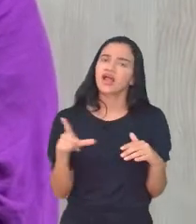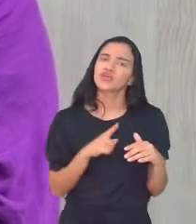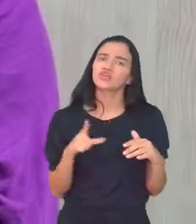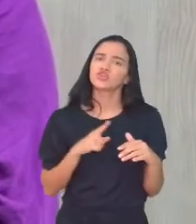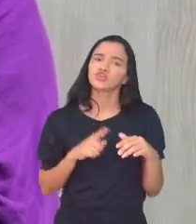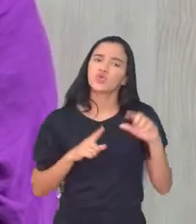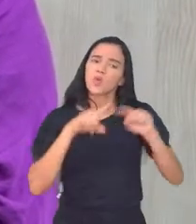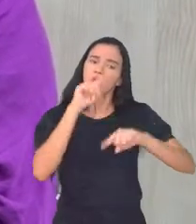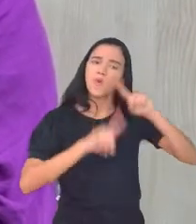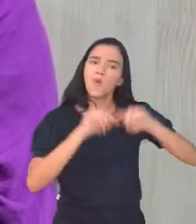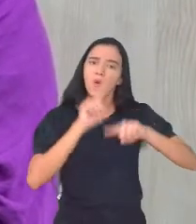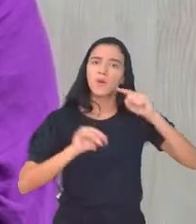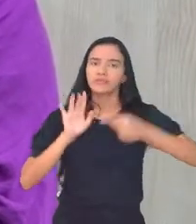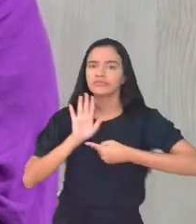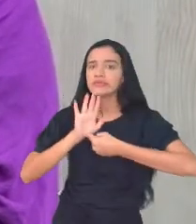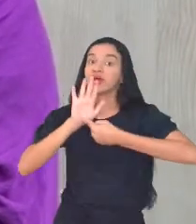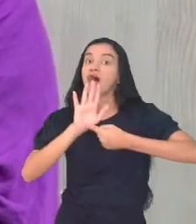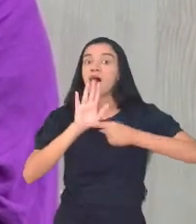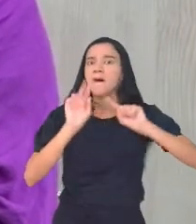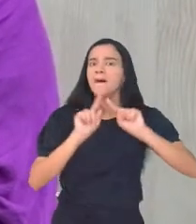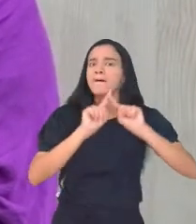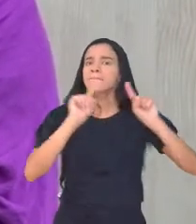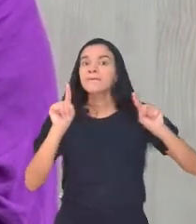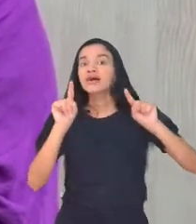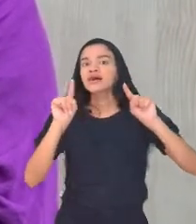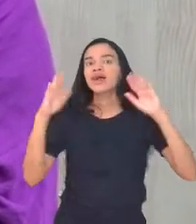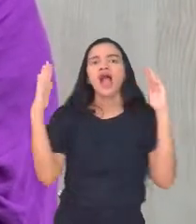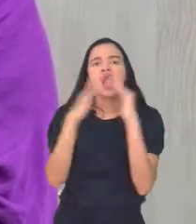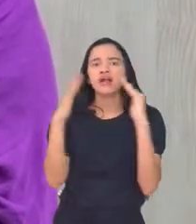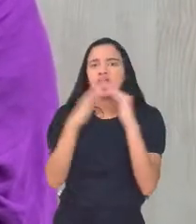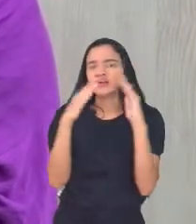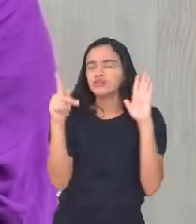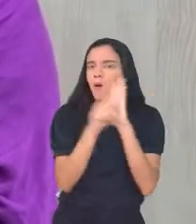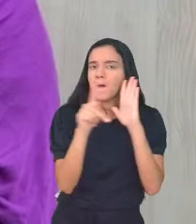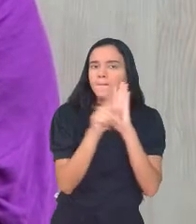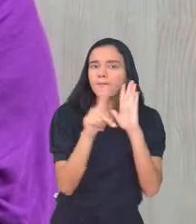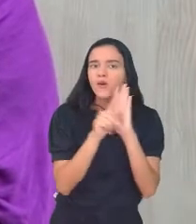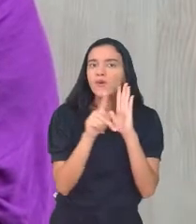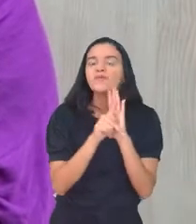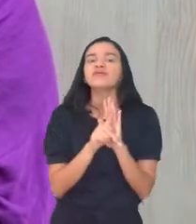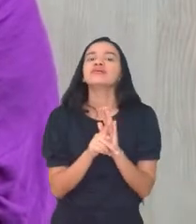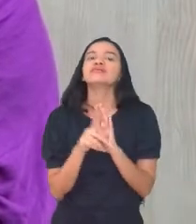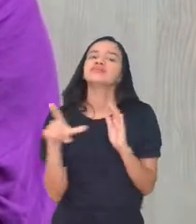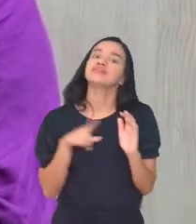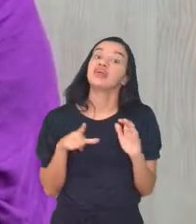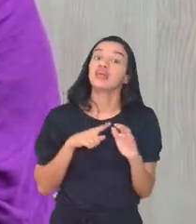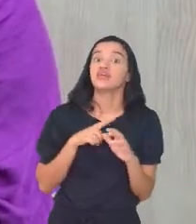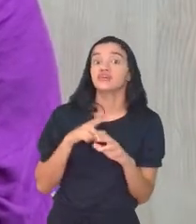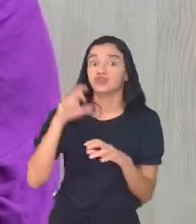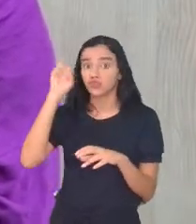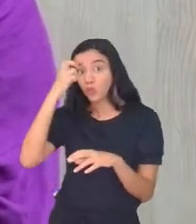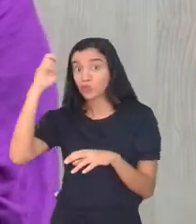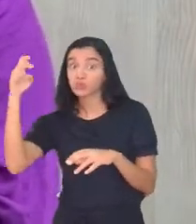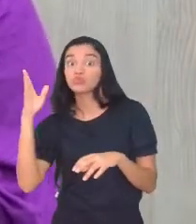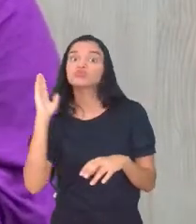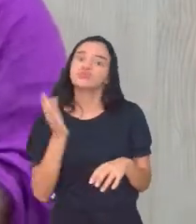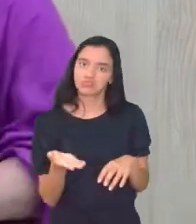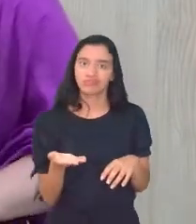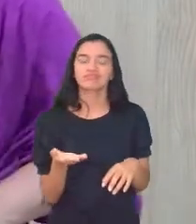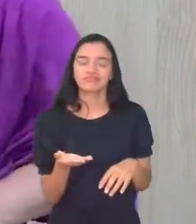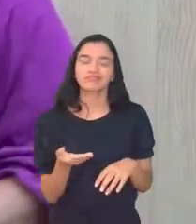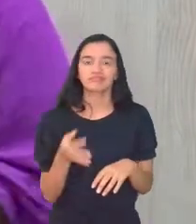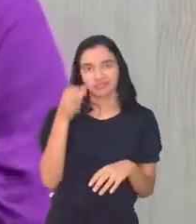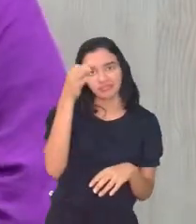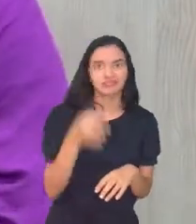estão ali expostos. Mas a casa em si, ela já tem a cultura, ela já remete à cultura.